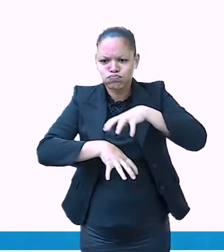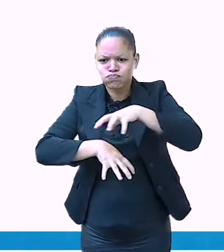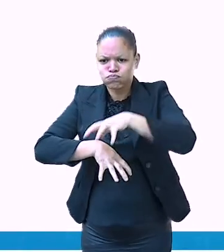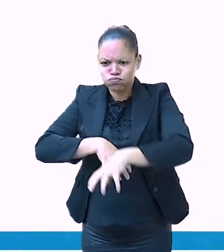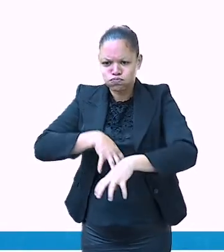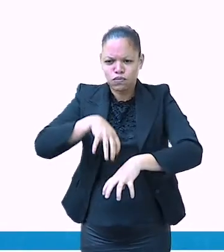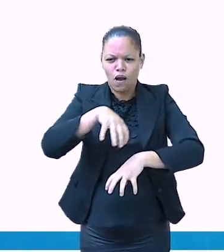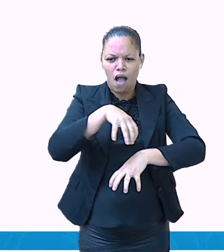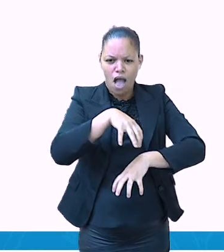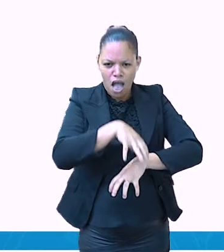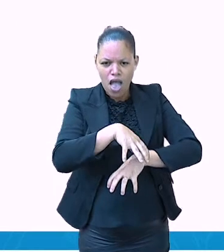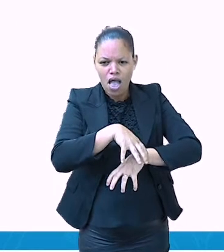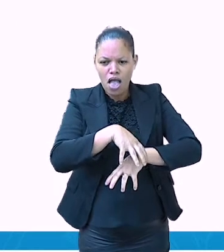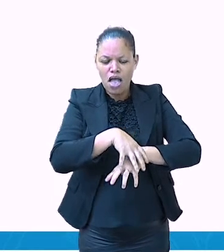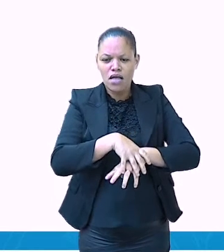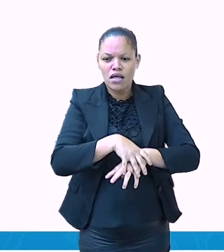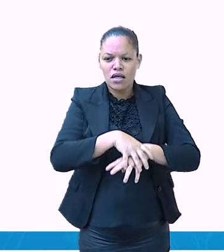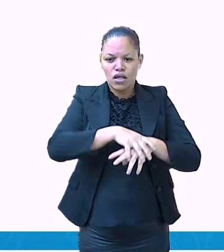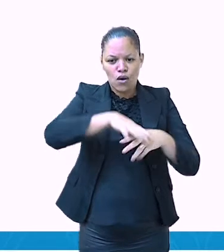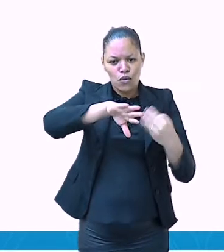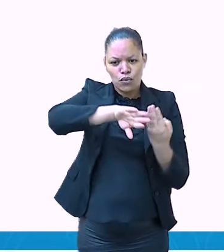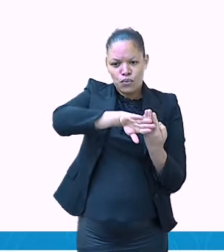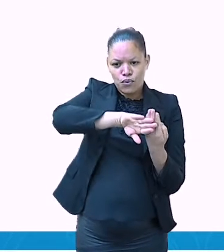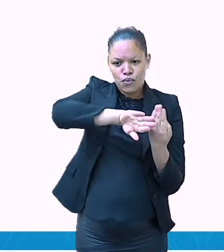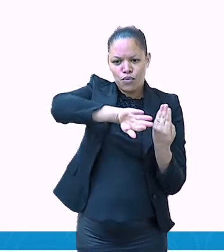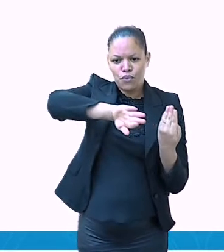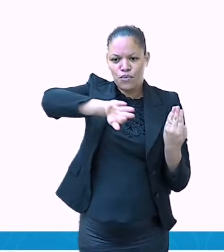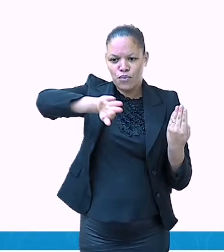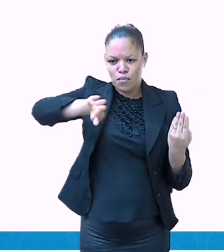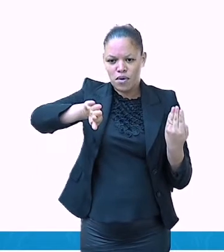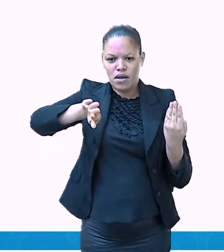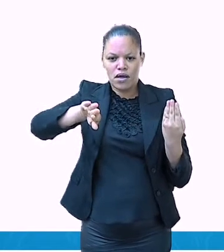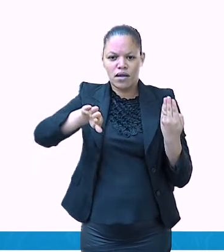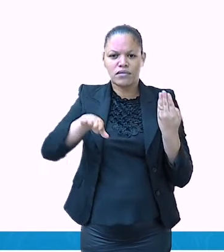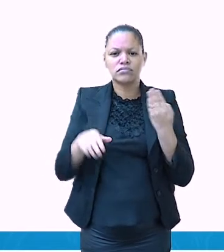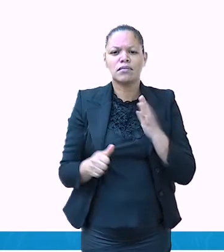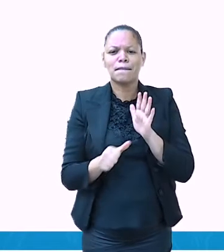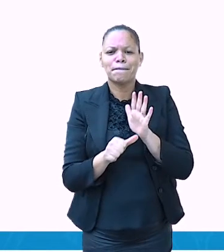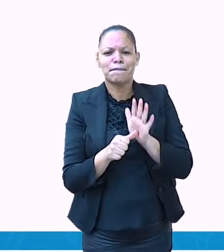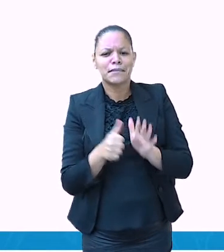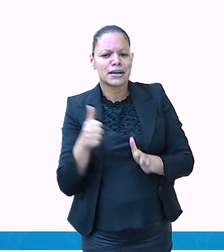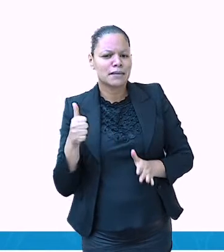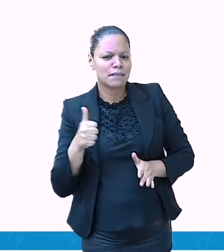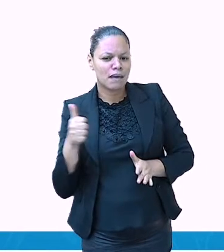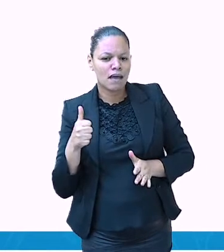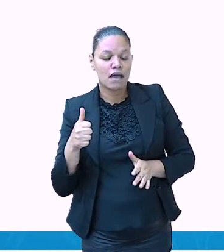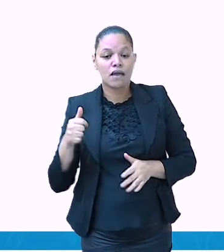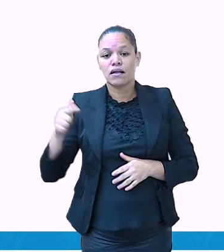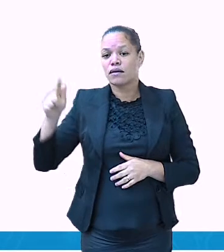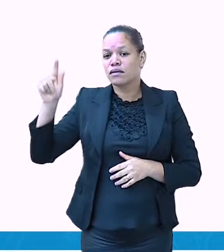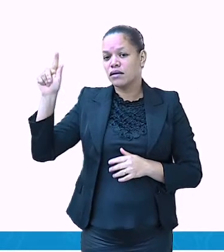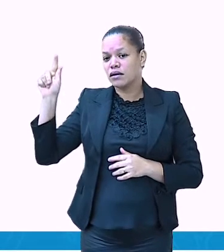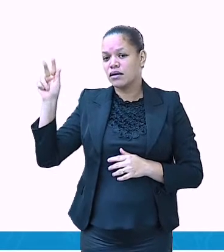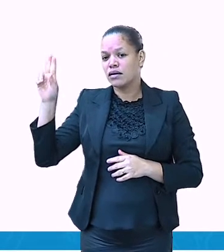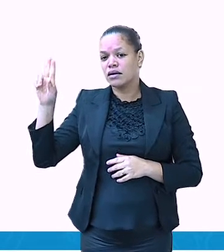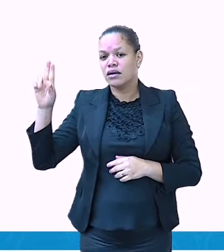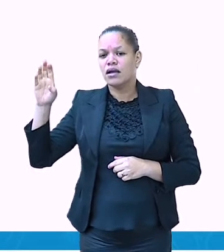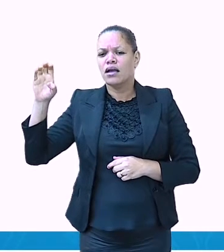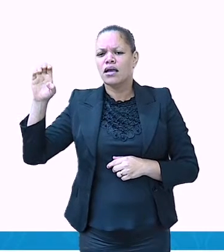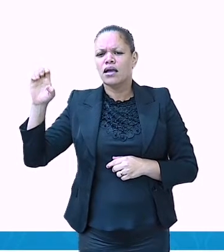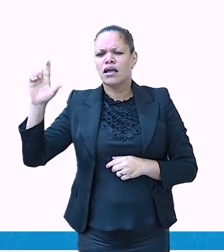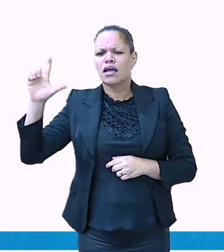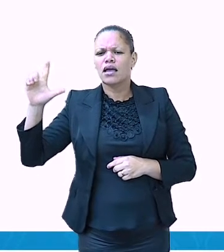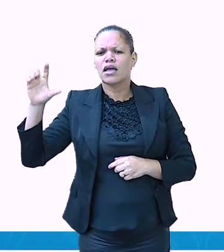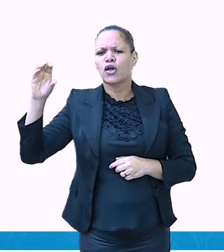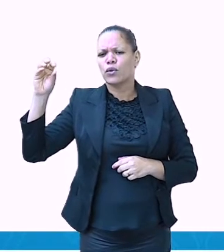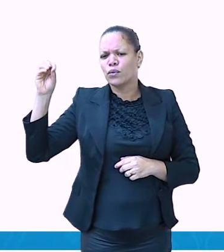quelônios, que tem aqui essa estrutura parecida, que é essa carapaça do lado